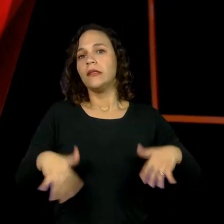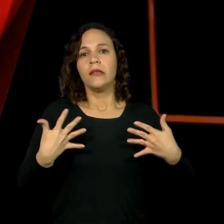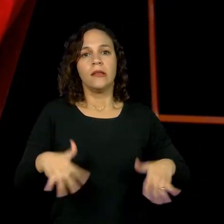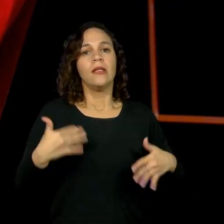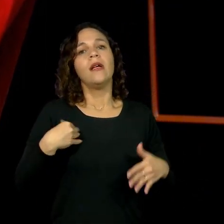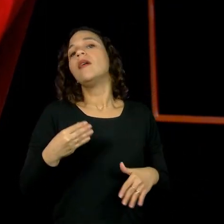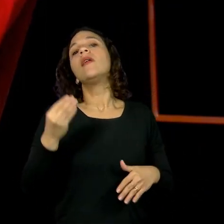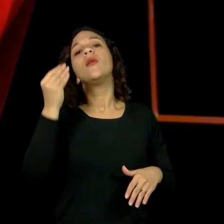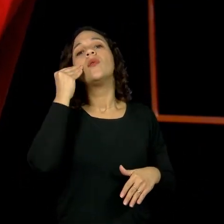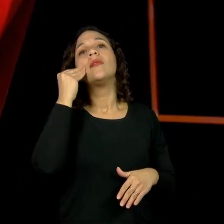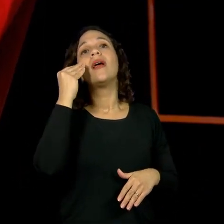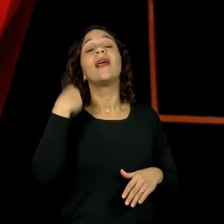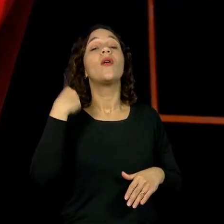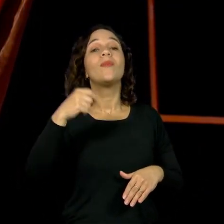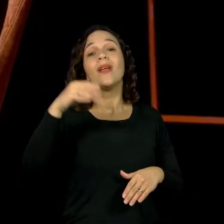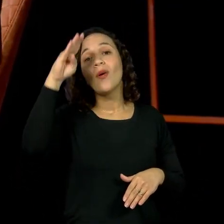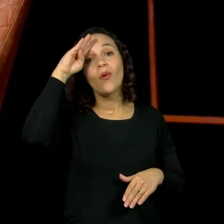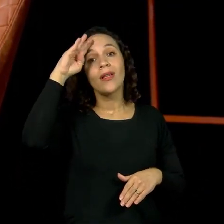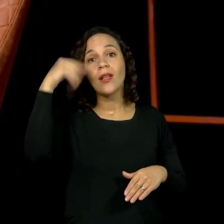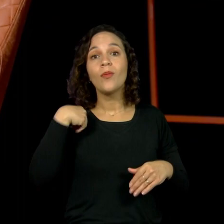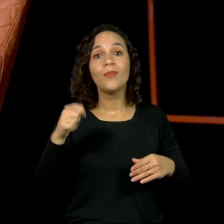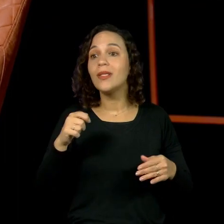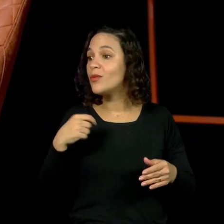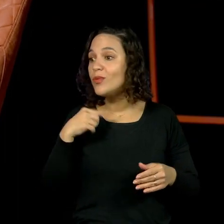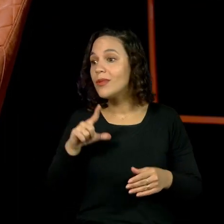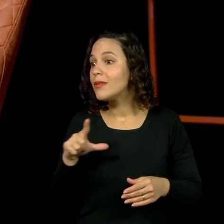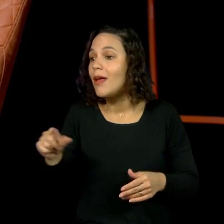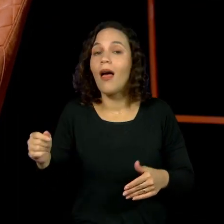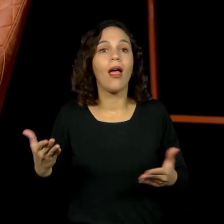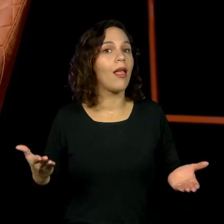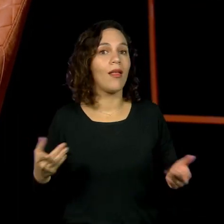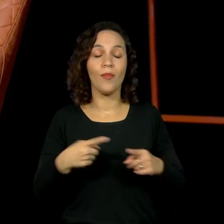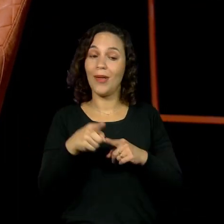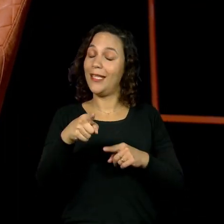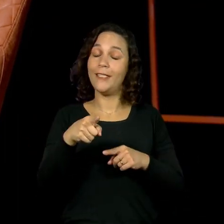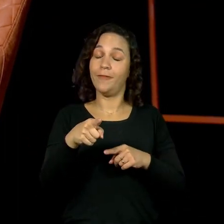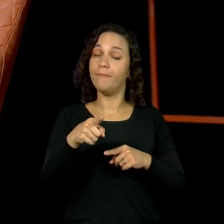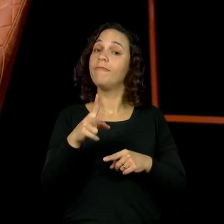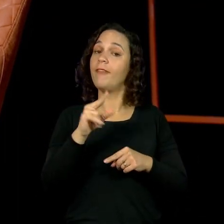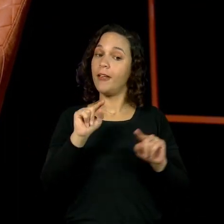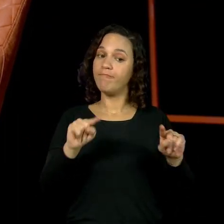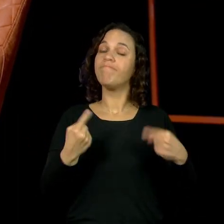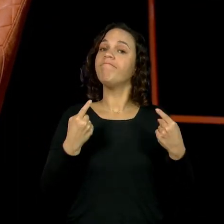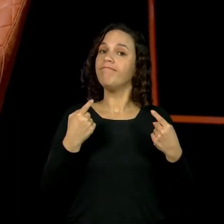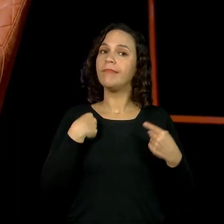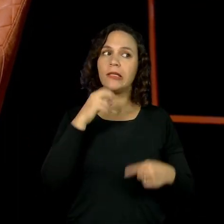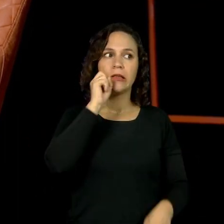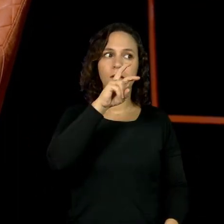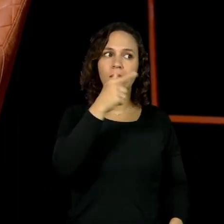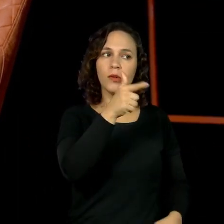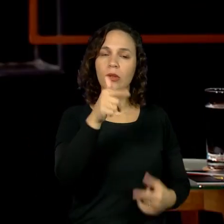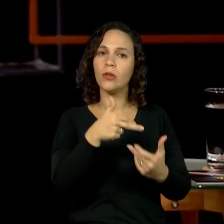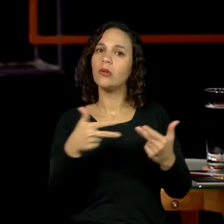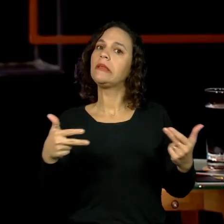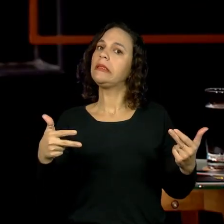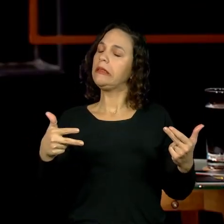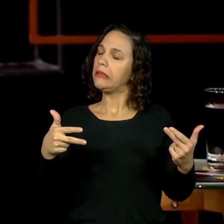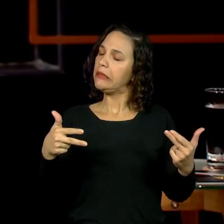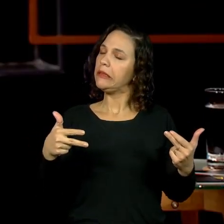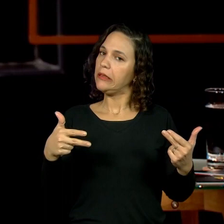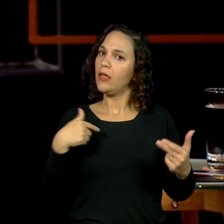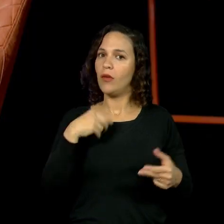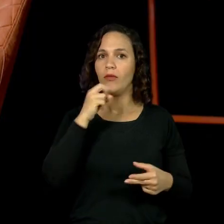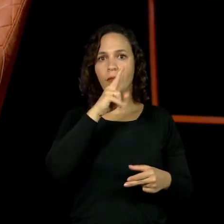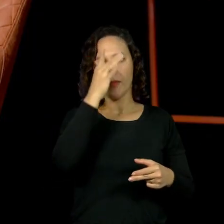escola de paraquedas. Eu tinha que sair do quartel, tenho que sair daqui. Sair daqui, essa coisa não vai dar bem. Já tinha visto outras coisas por lá,